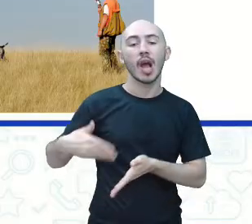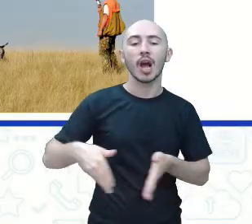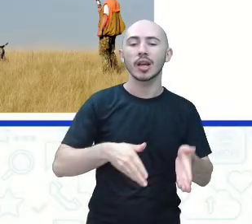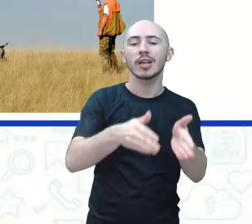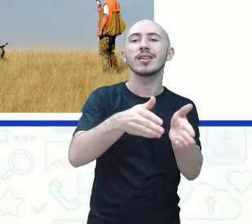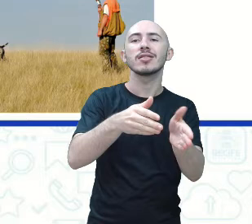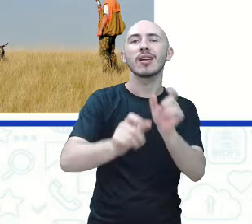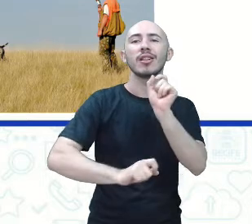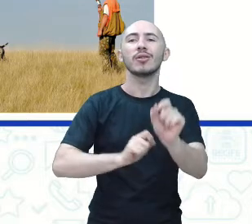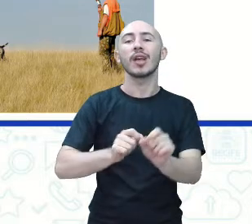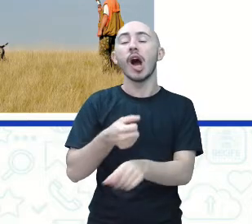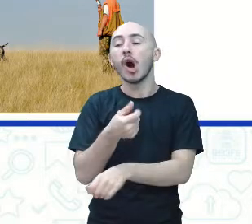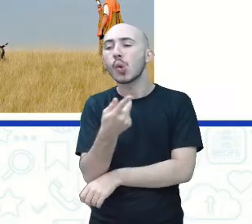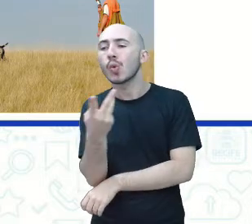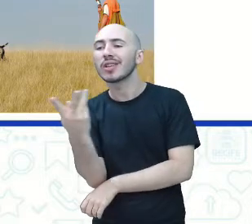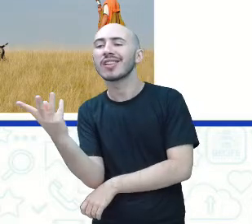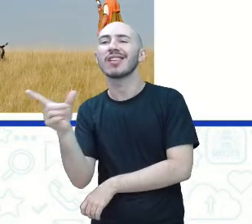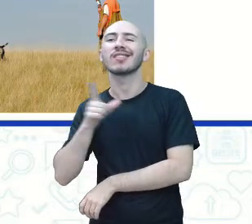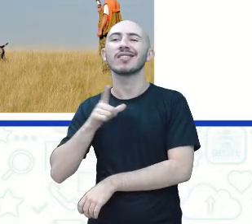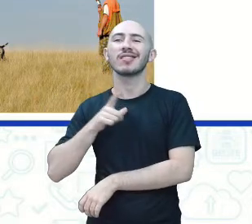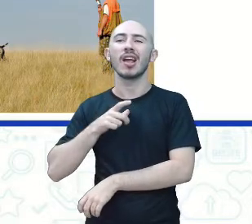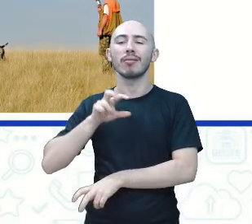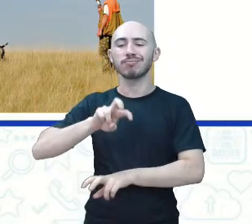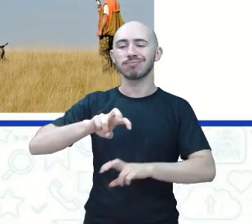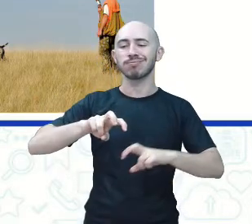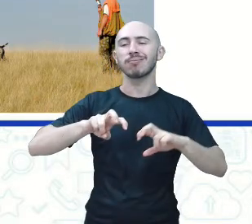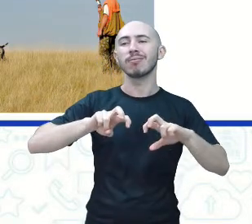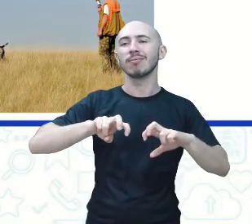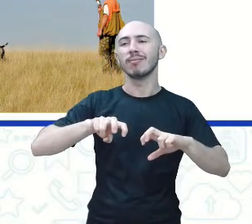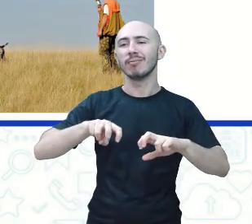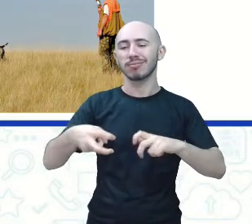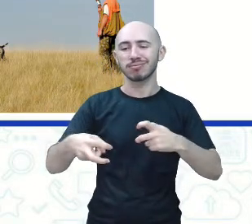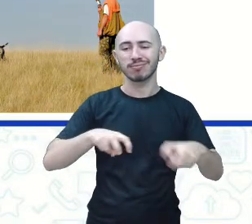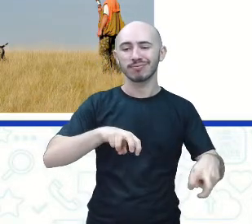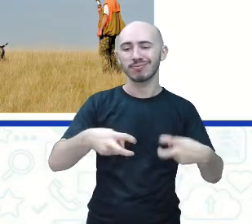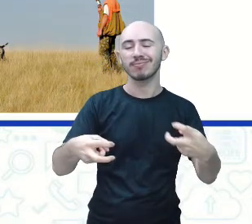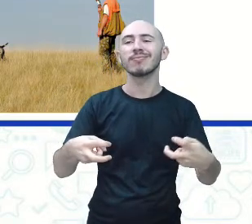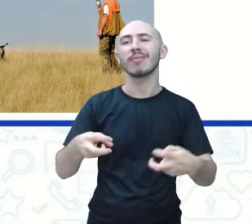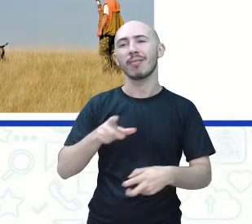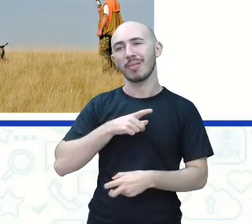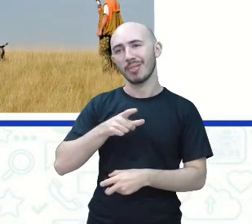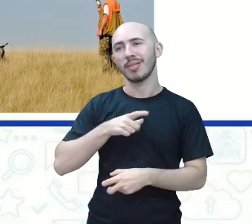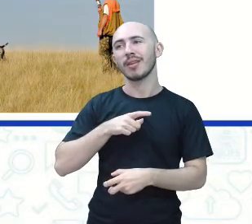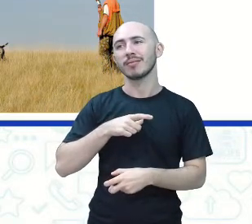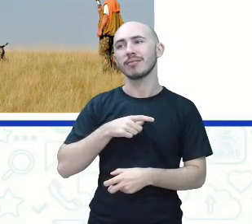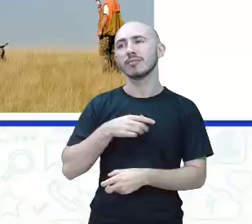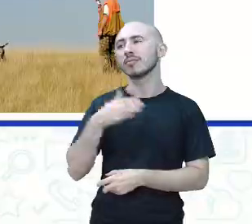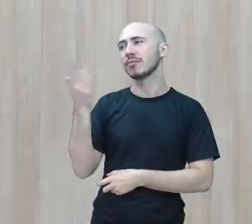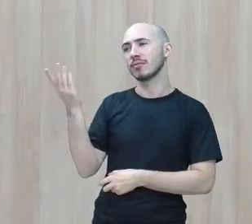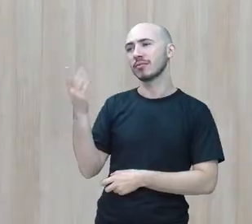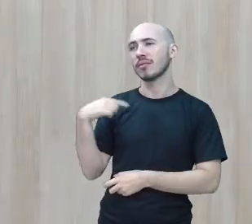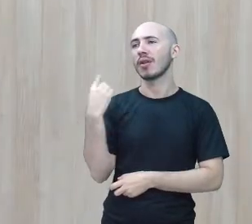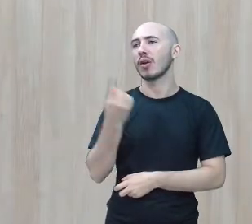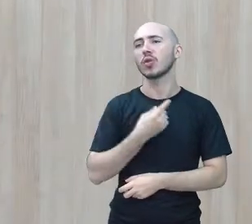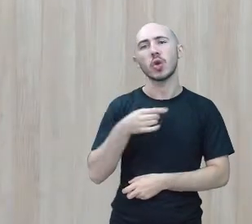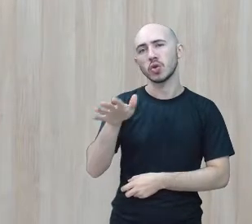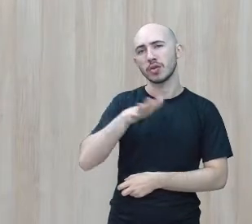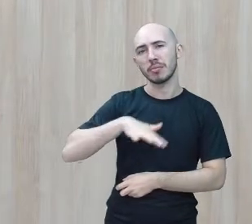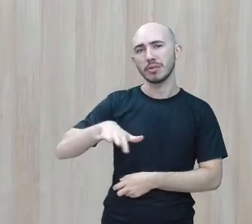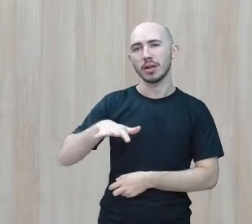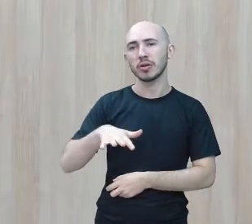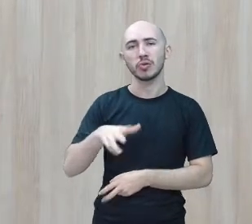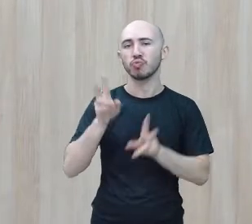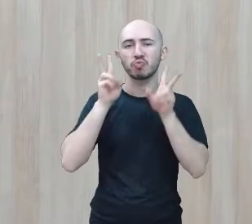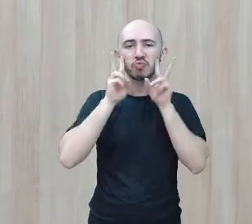a grande quantidade de animais. Aqui eu trouxe um que nem faz parte muito do nosso ambiente, porque eu